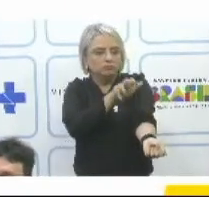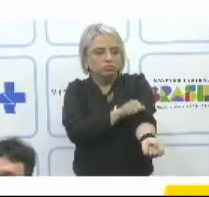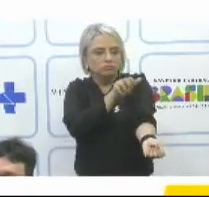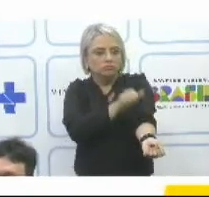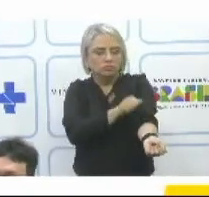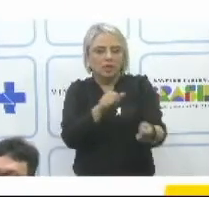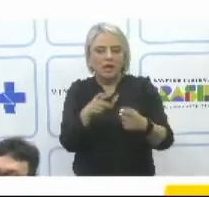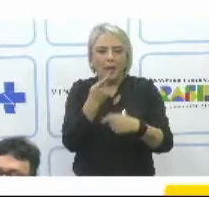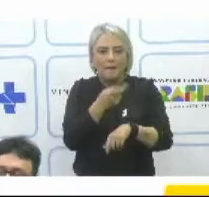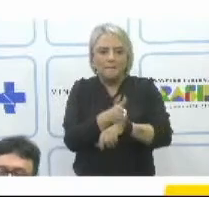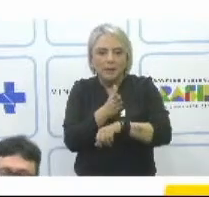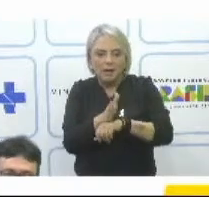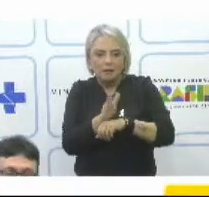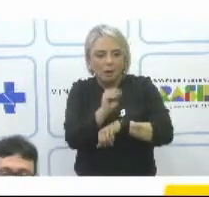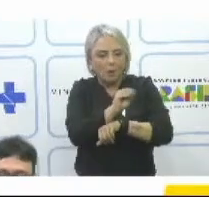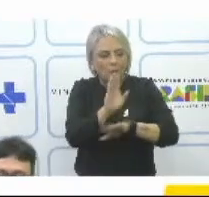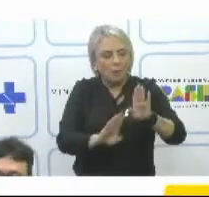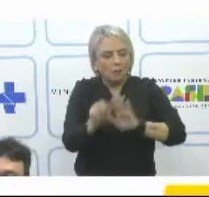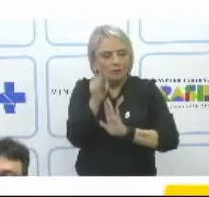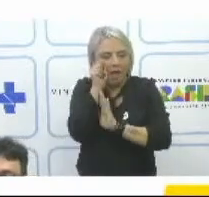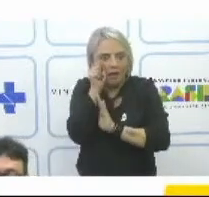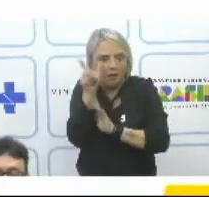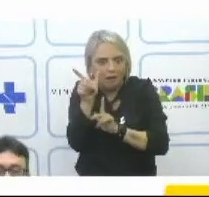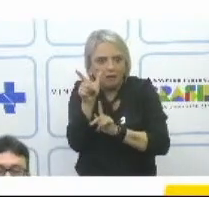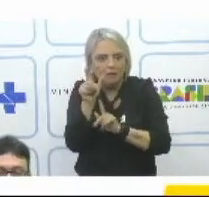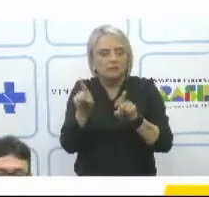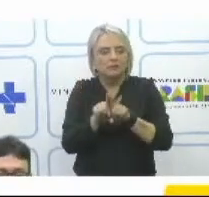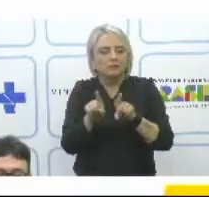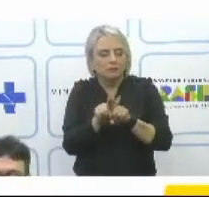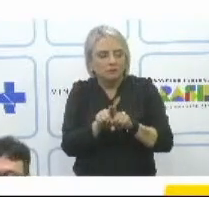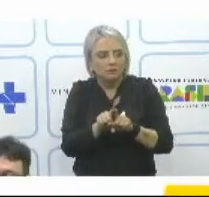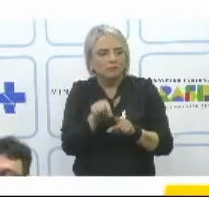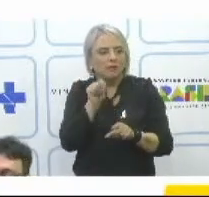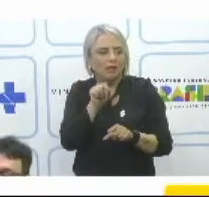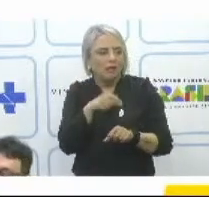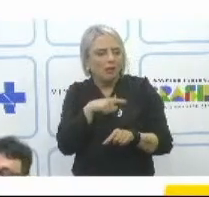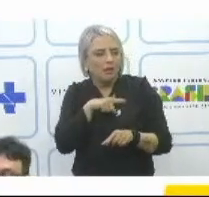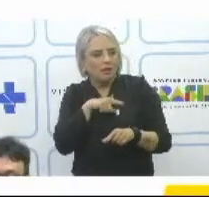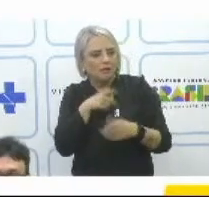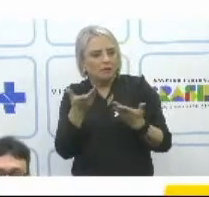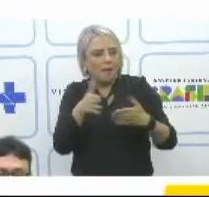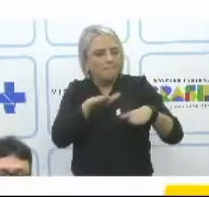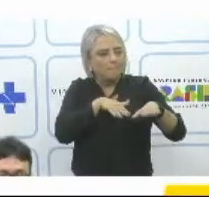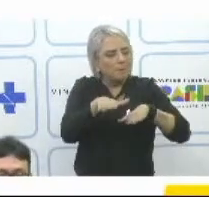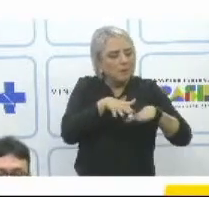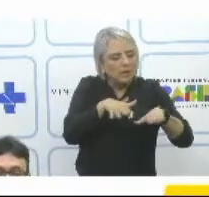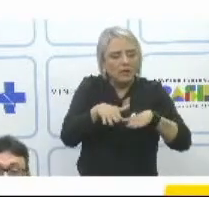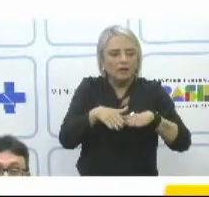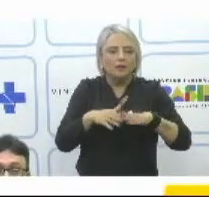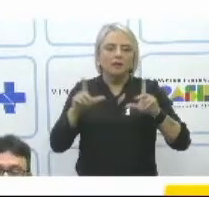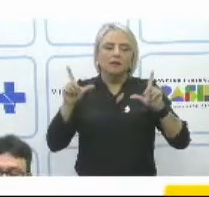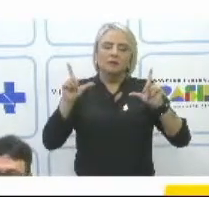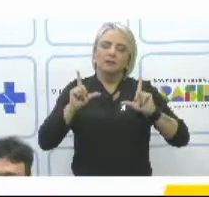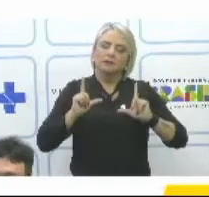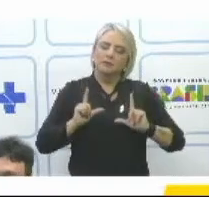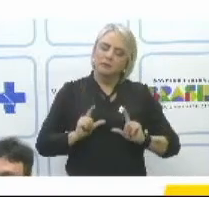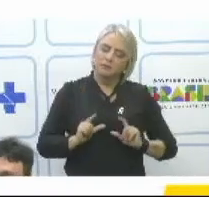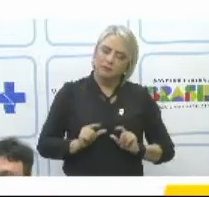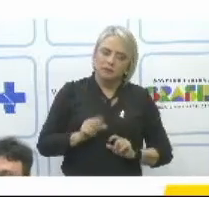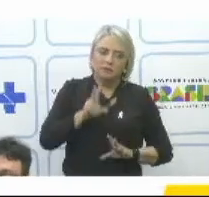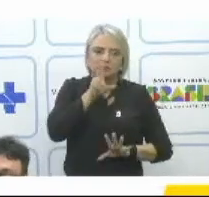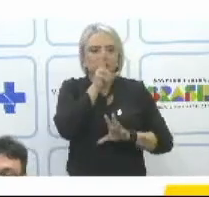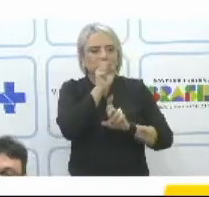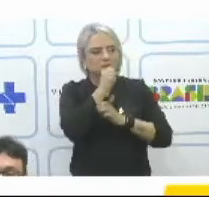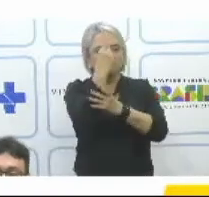né, prática para o cuidado da insônia, mas ela também, né, traz, né, mobilidade, relaxamento, fortalecimento da